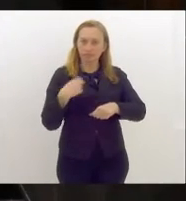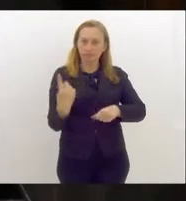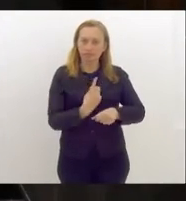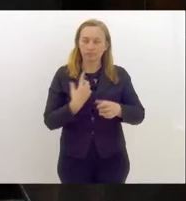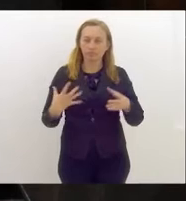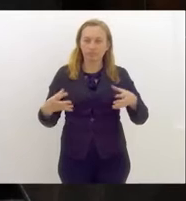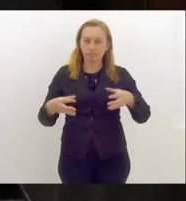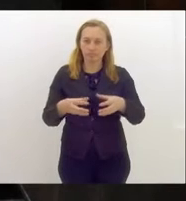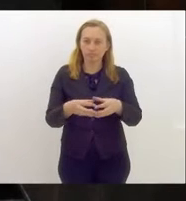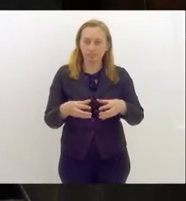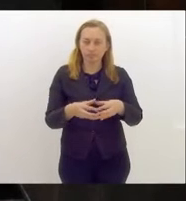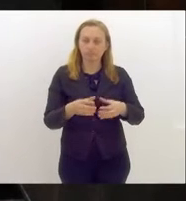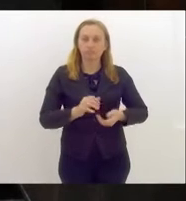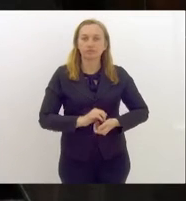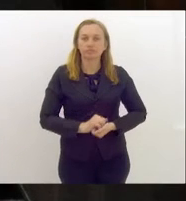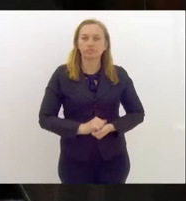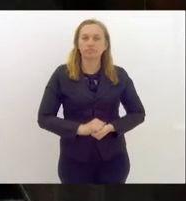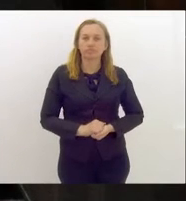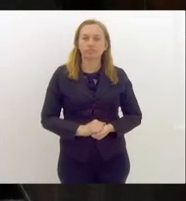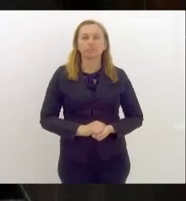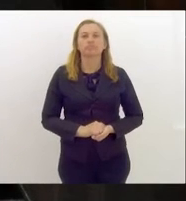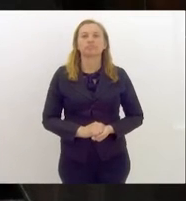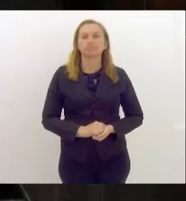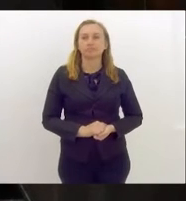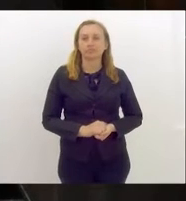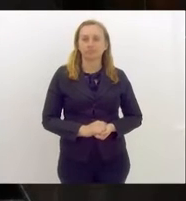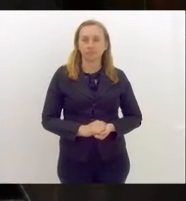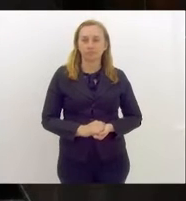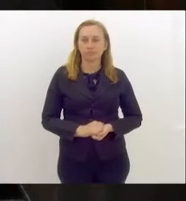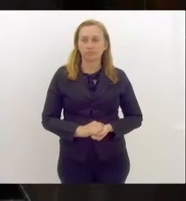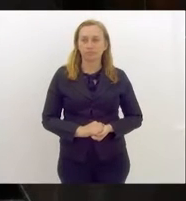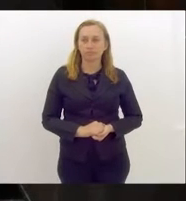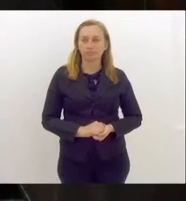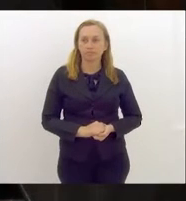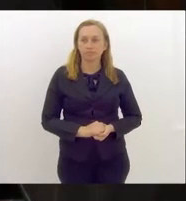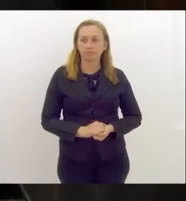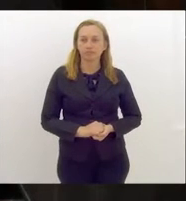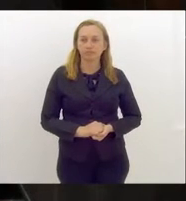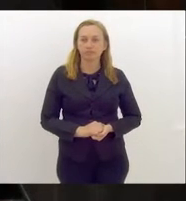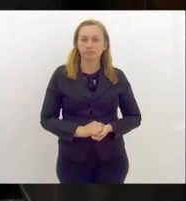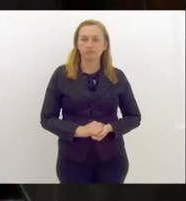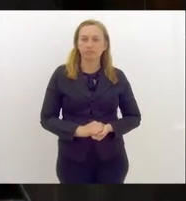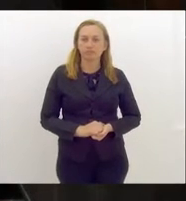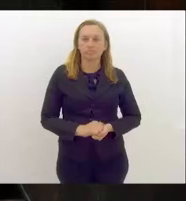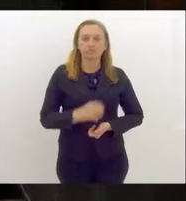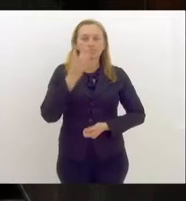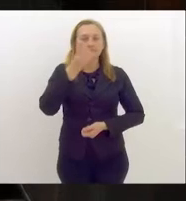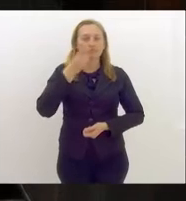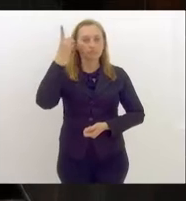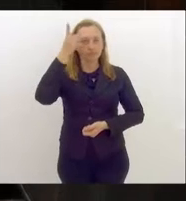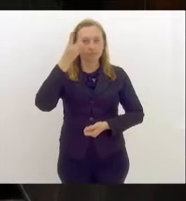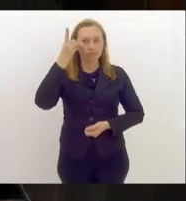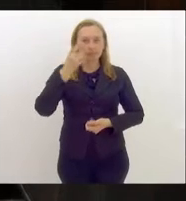leva a nossa voz aos deficientes auditivos Deputado